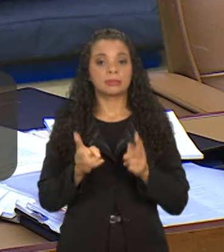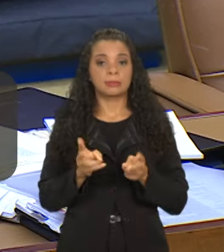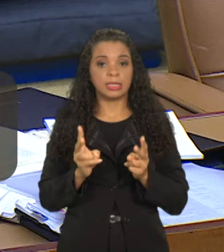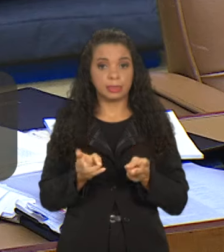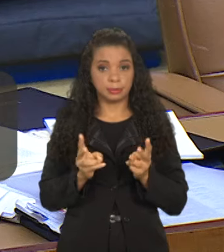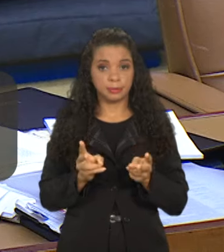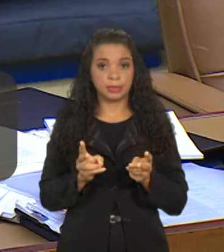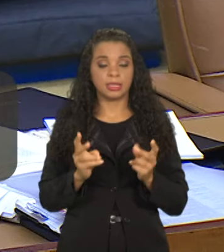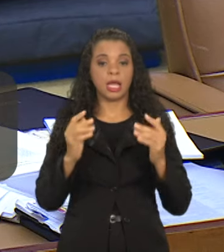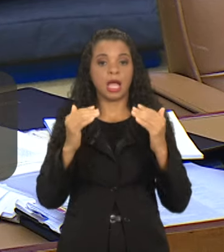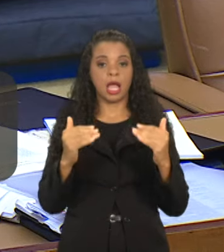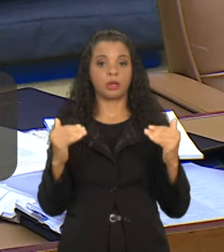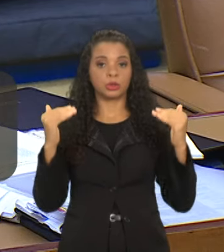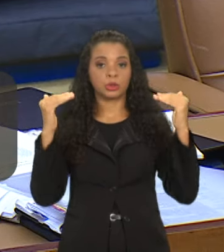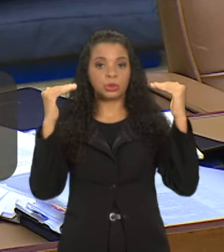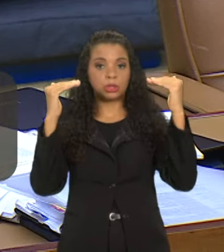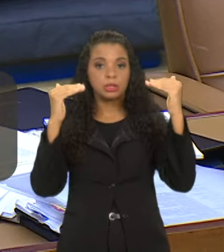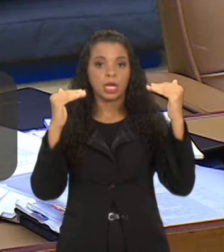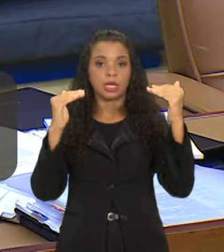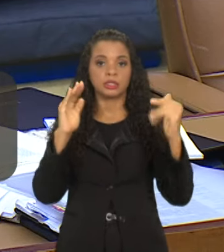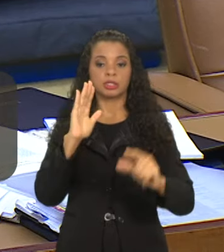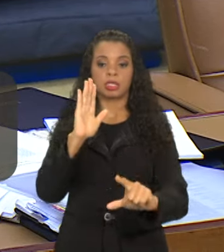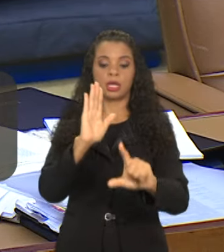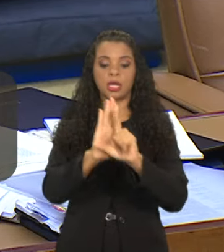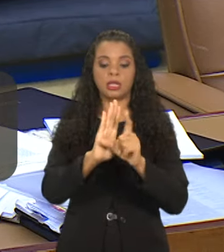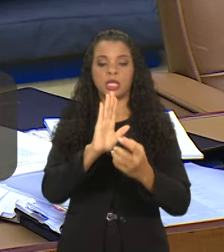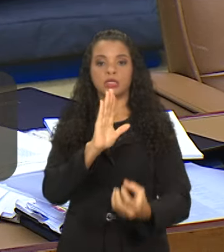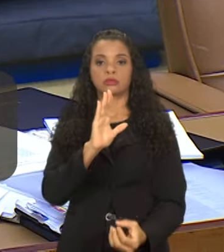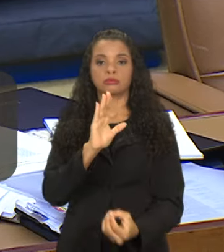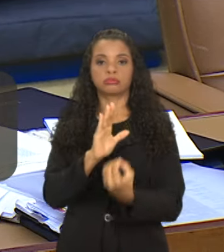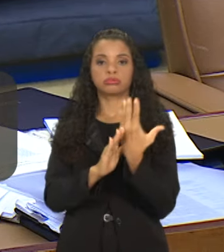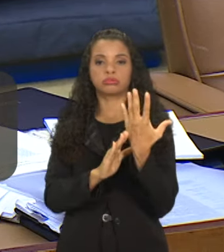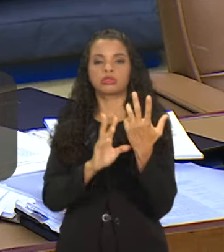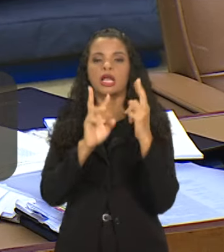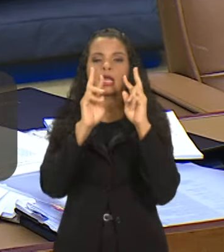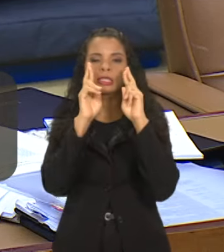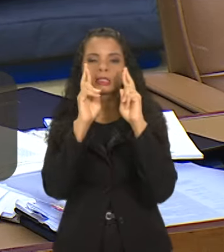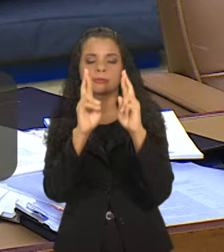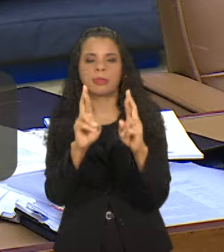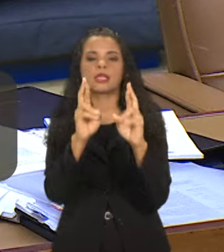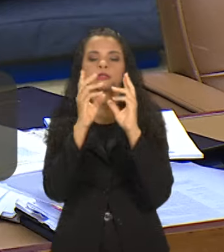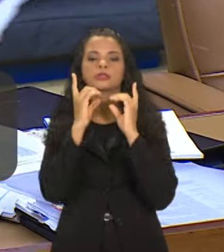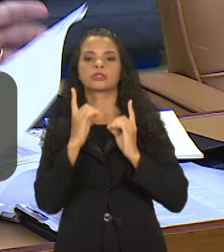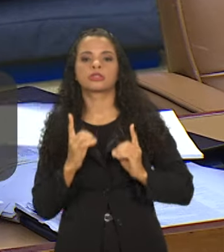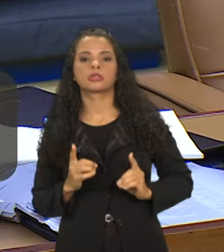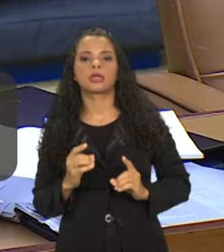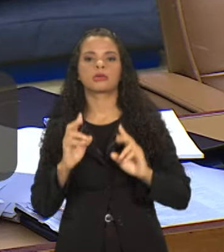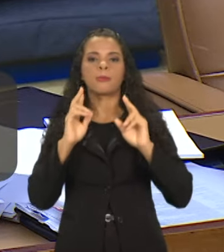e diziam respeito à dignidade humana, legalidade, direitos fundamentais,